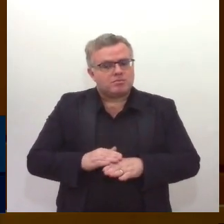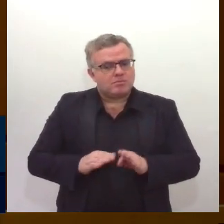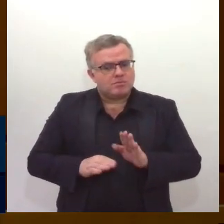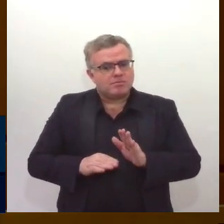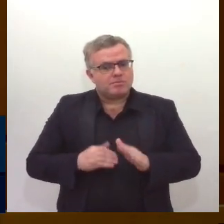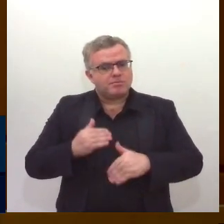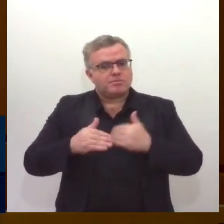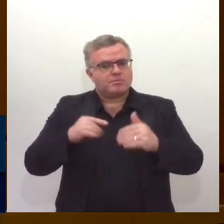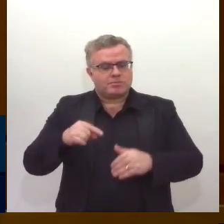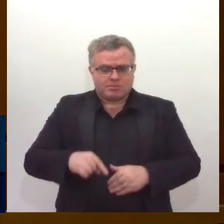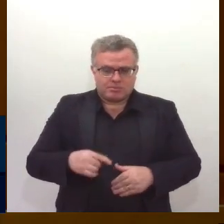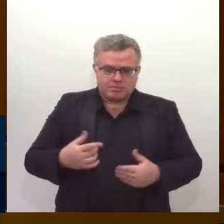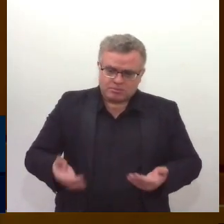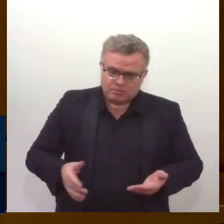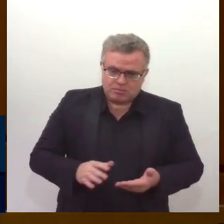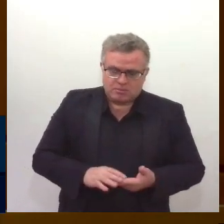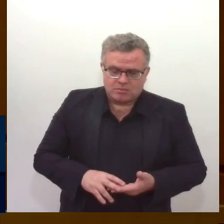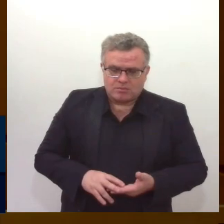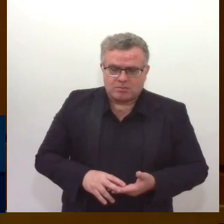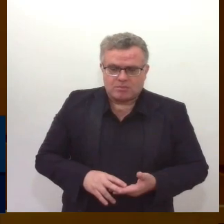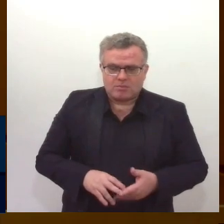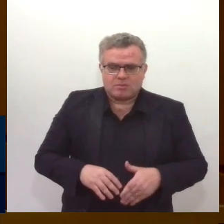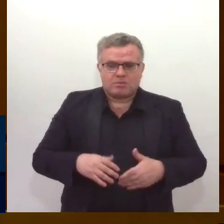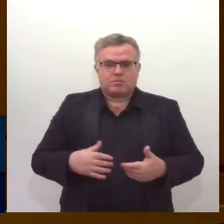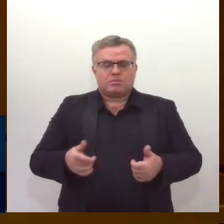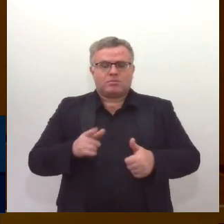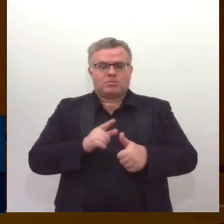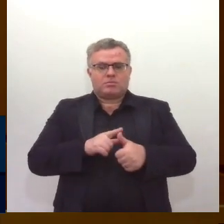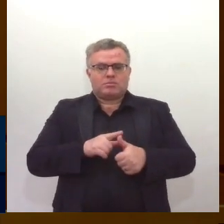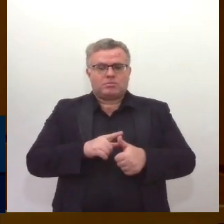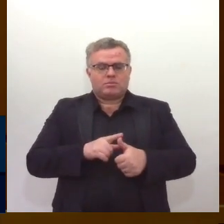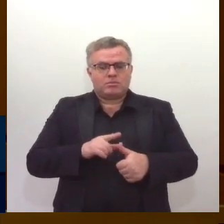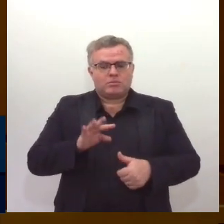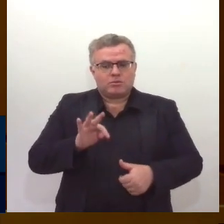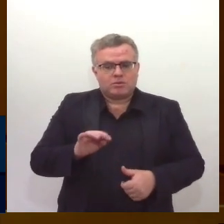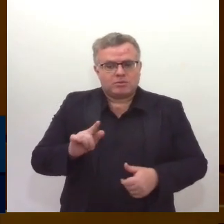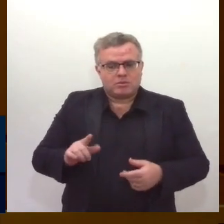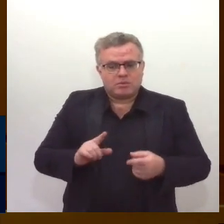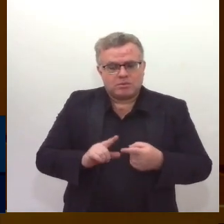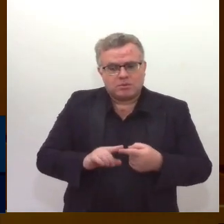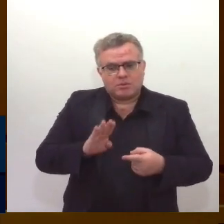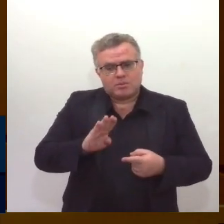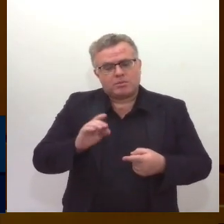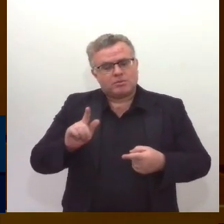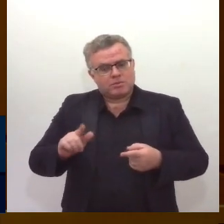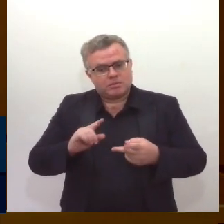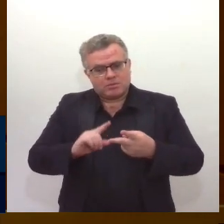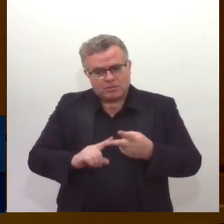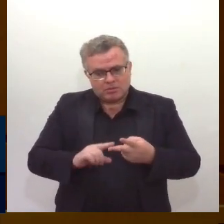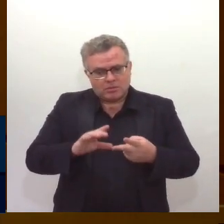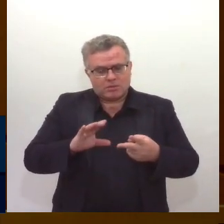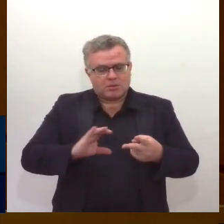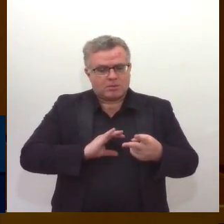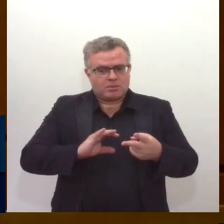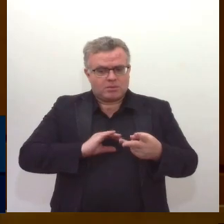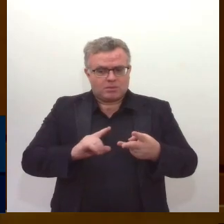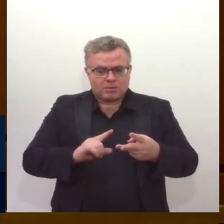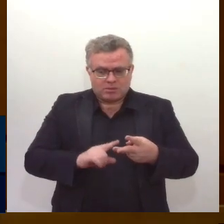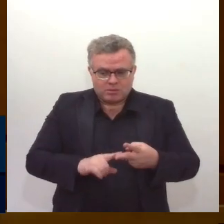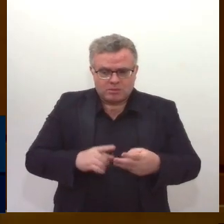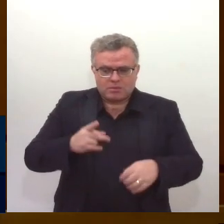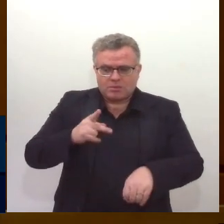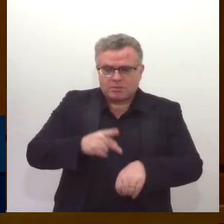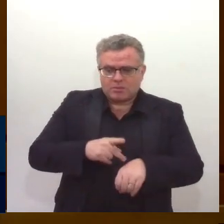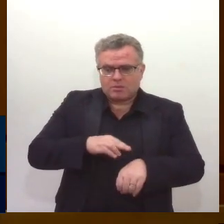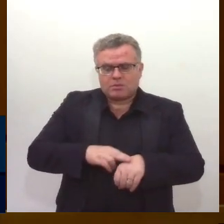A exemplo de Tomado Geru, Brejo Grande, Capela, Poço Redondo e Siliri.